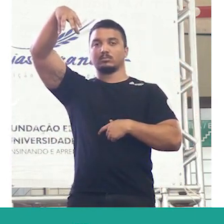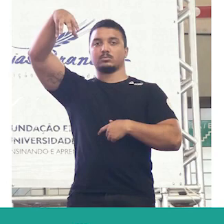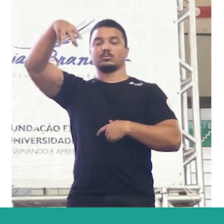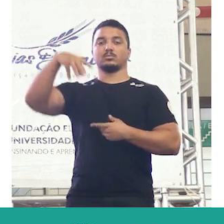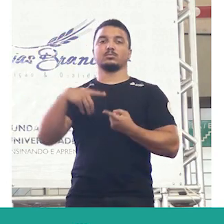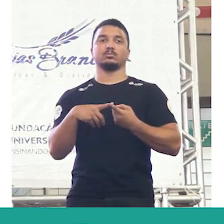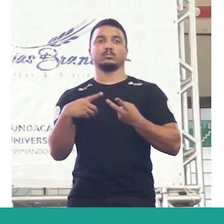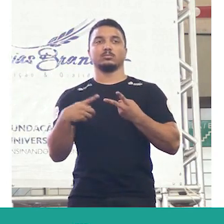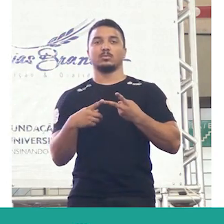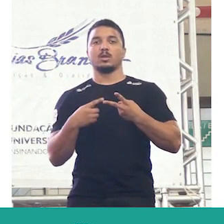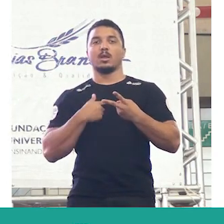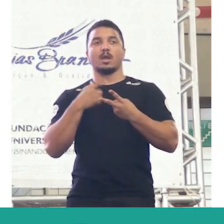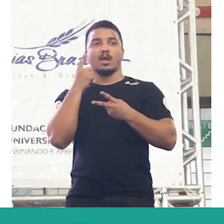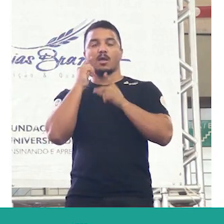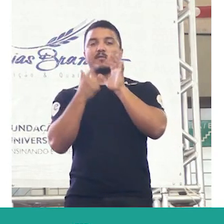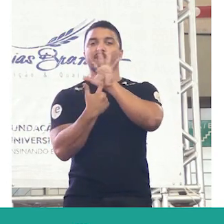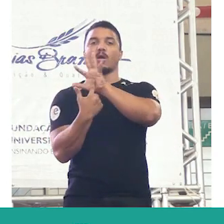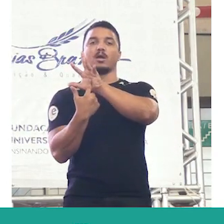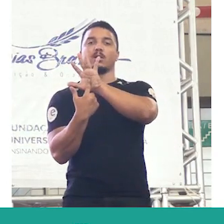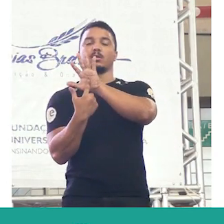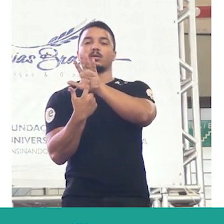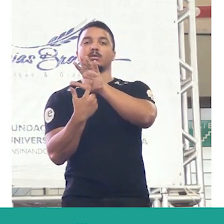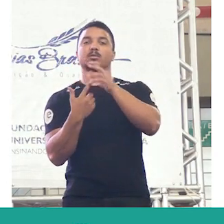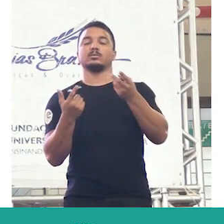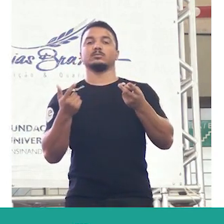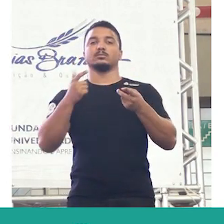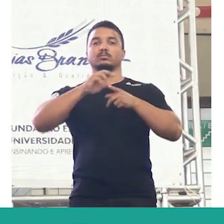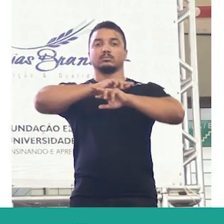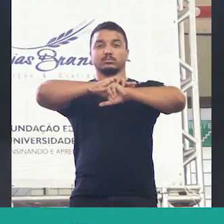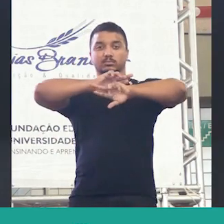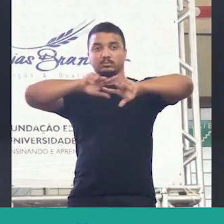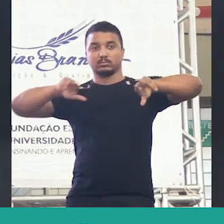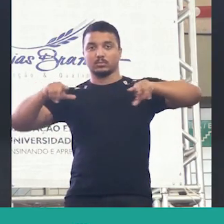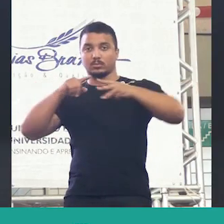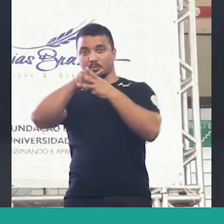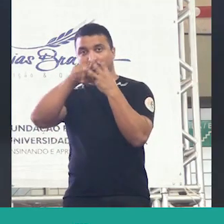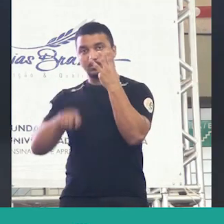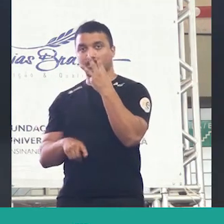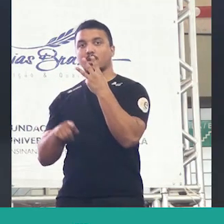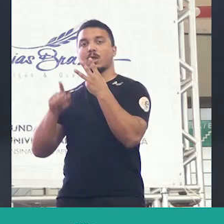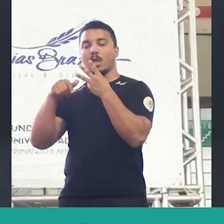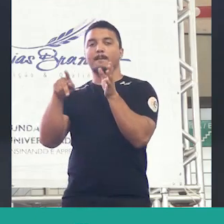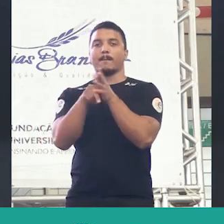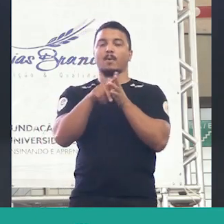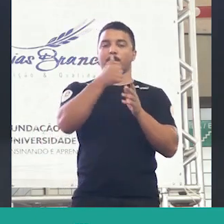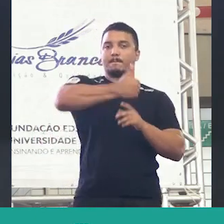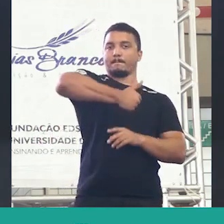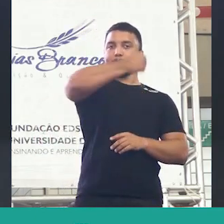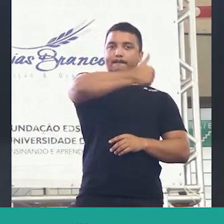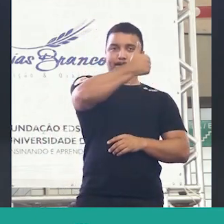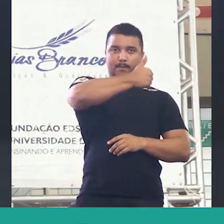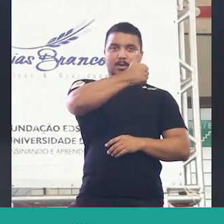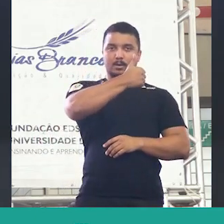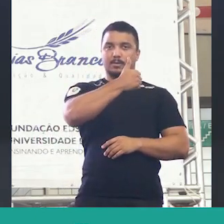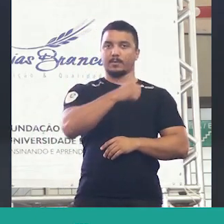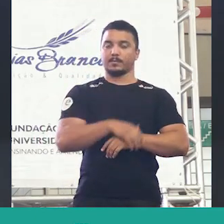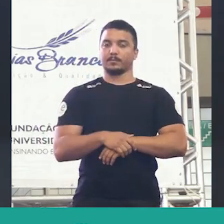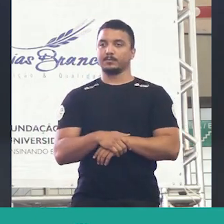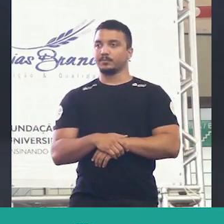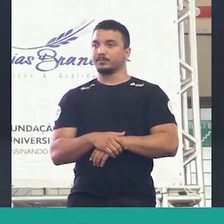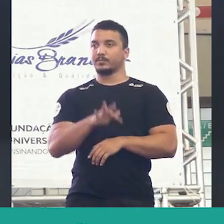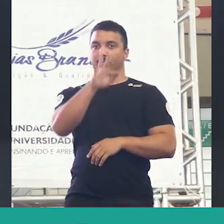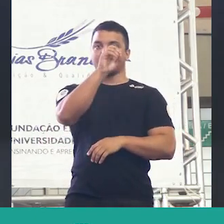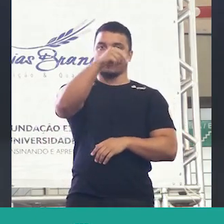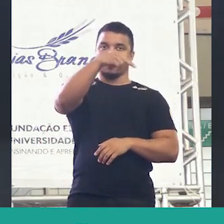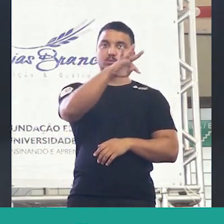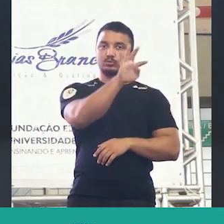lâmpada ligada. Uma vela acesa. Todos esses 3 exemplos que eu coloquei no telão são fontes de luz, sim ou